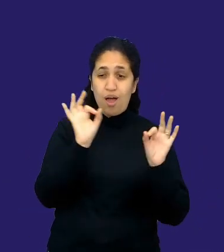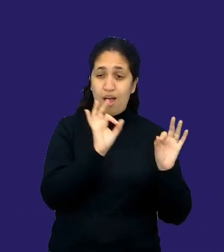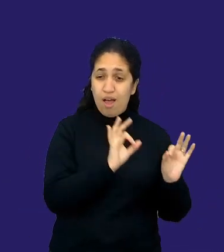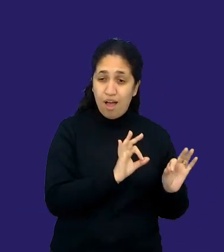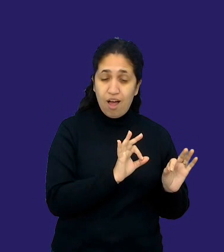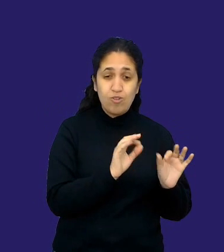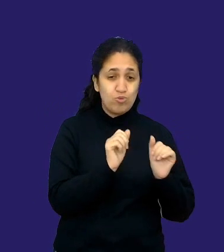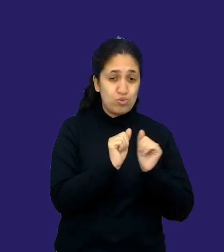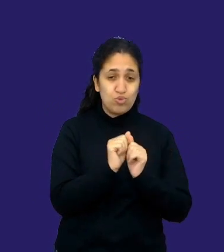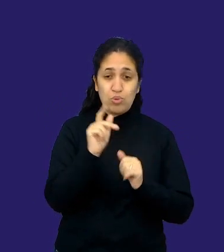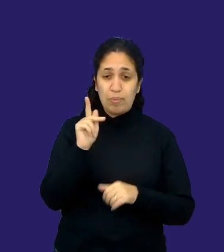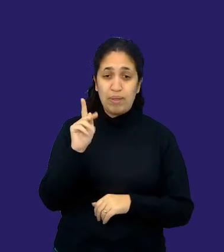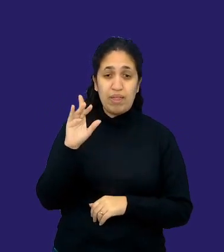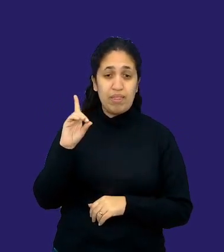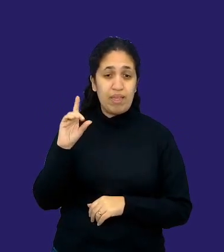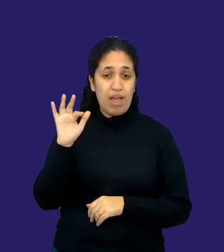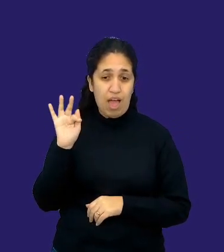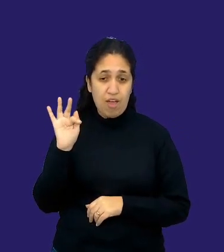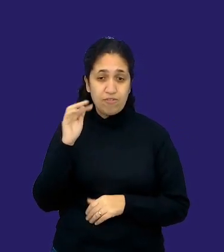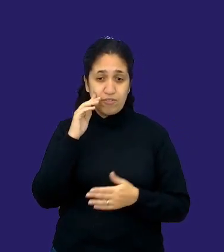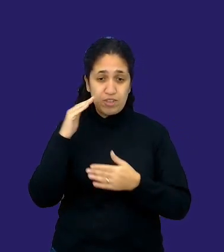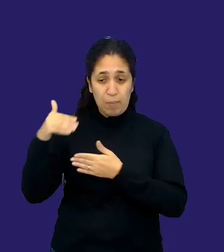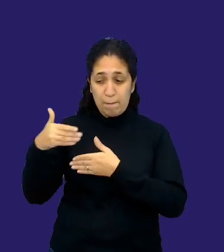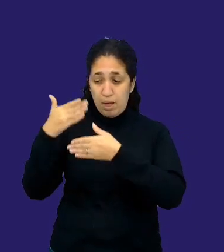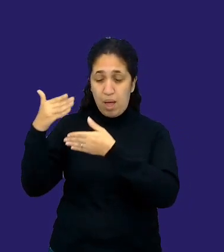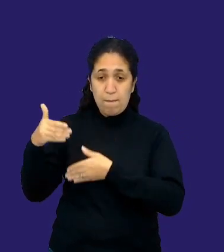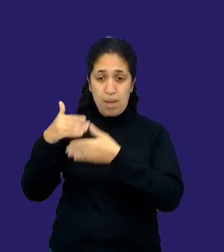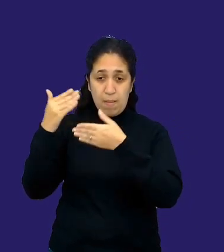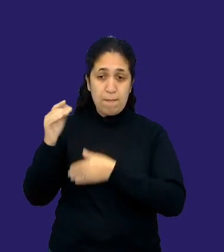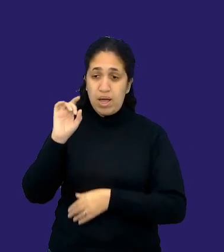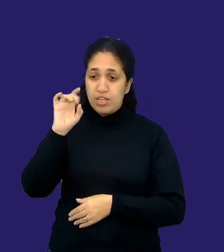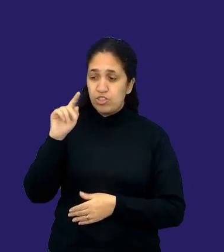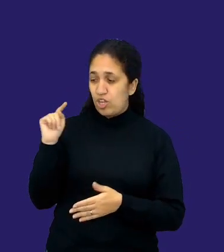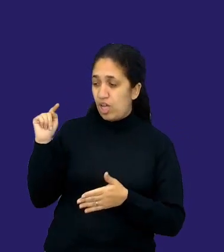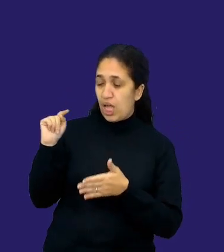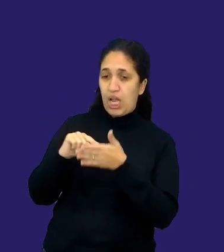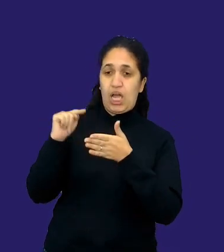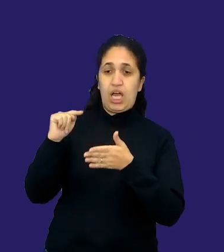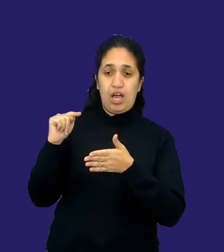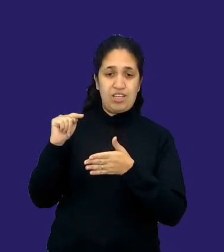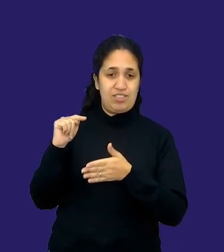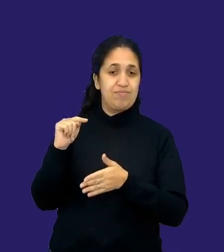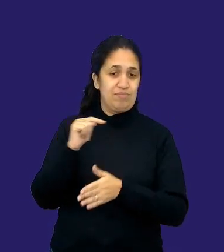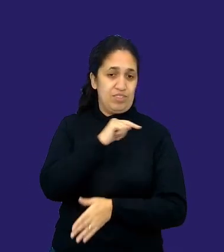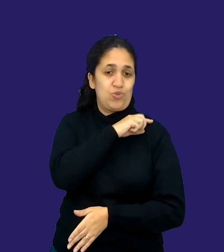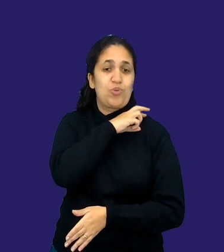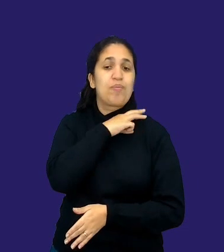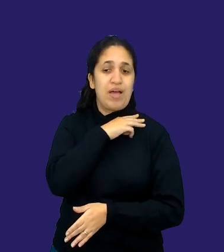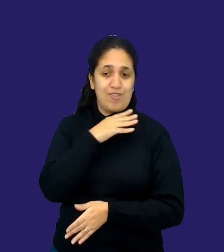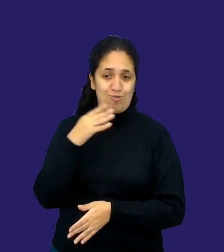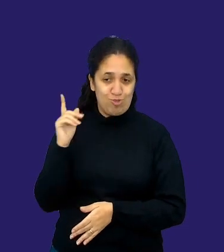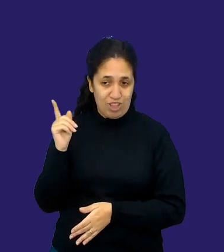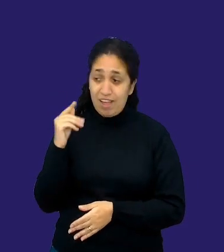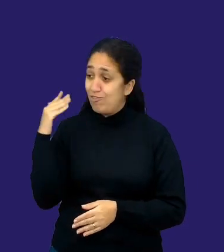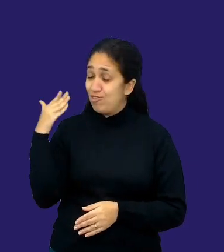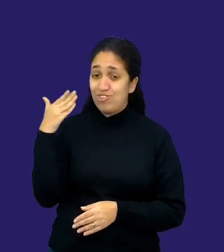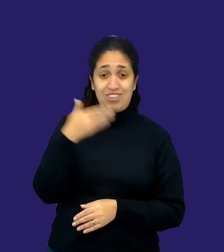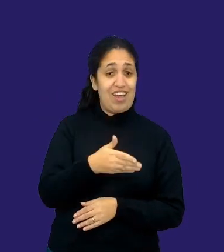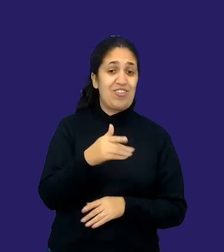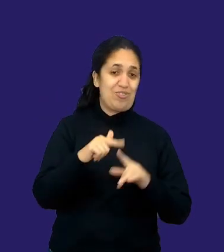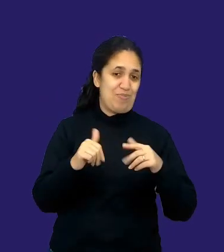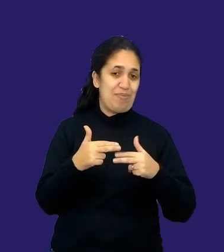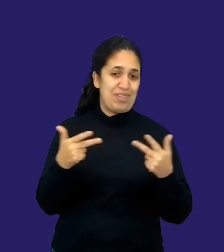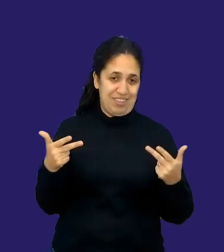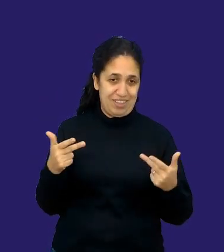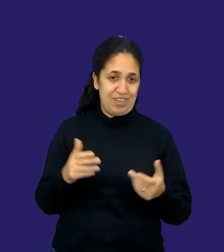o PDF lá dos PPTs, é só clicar onde está escrito ensino médio que você vai direto para o